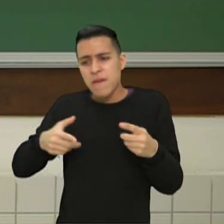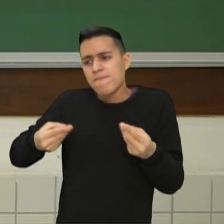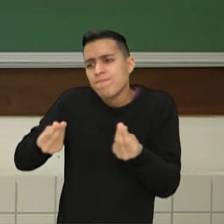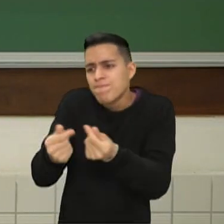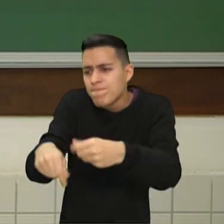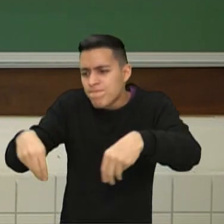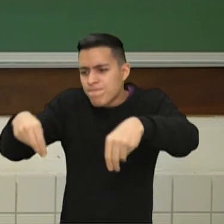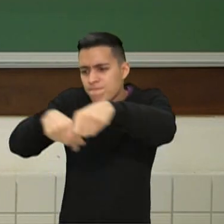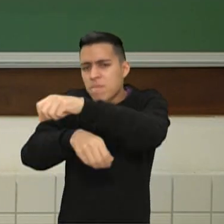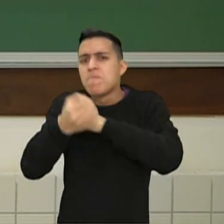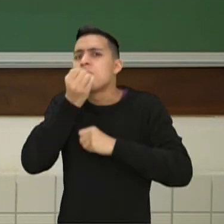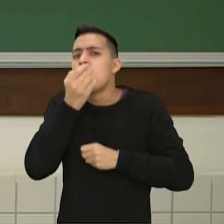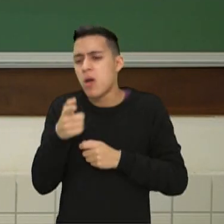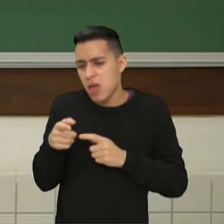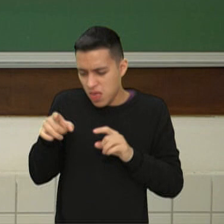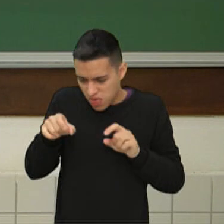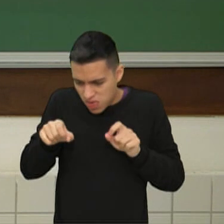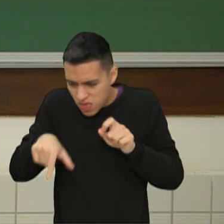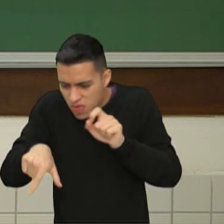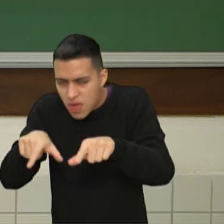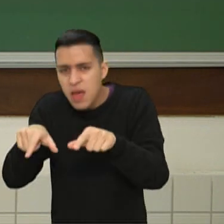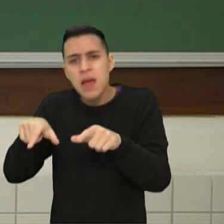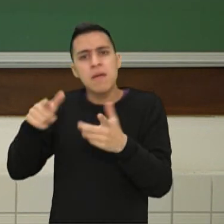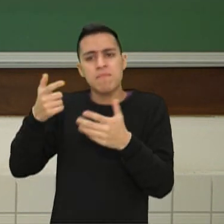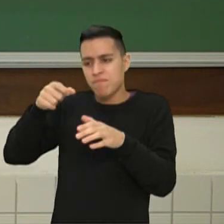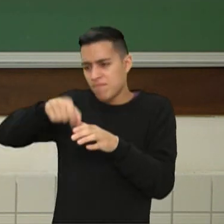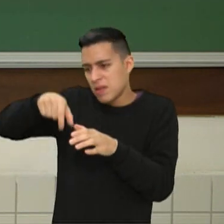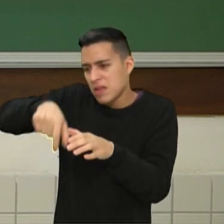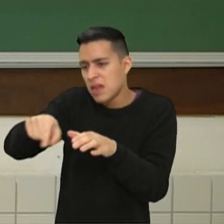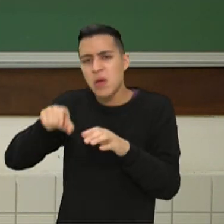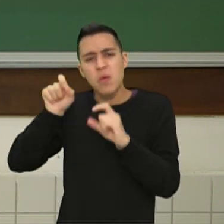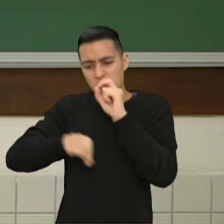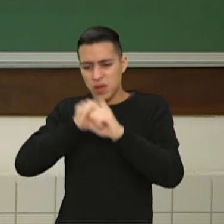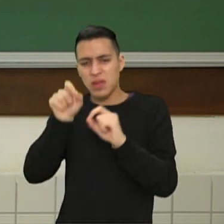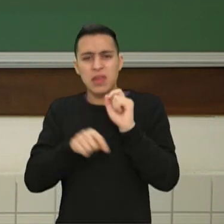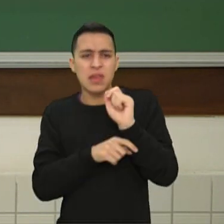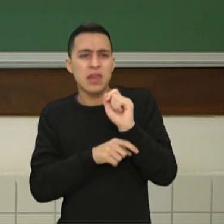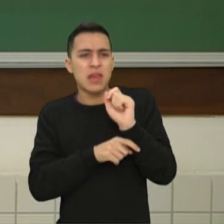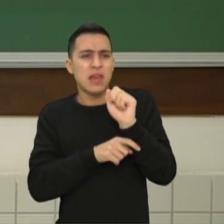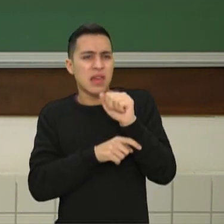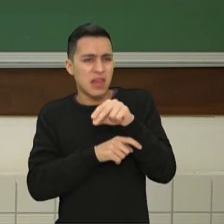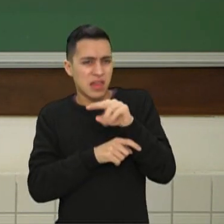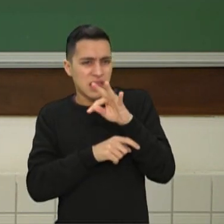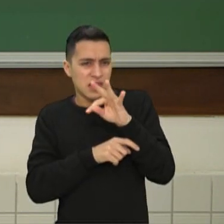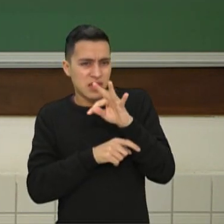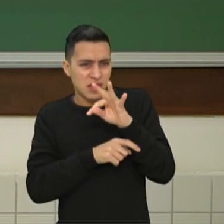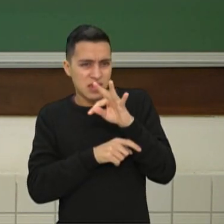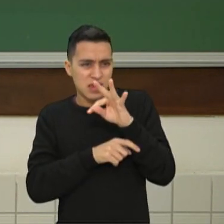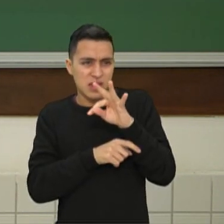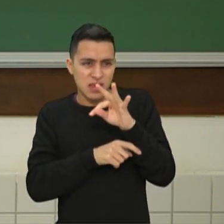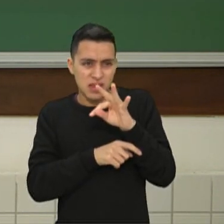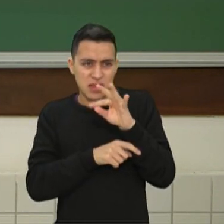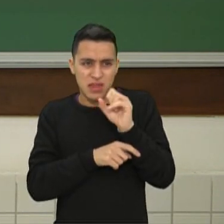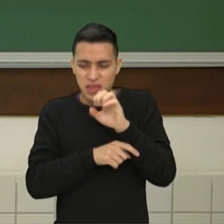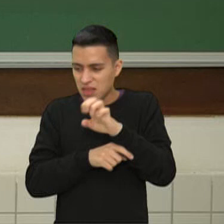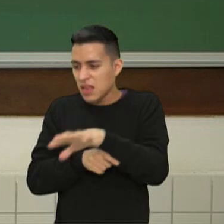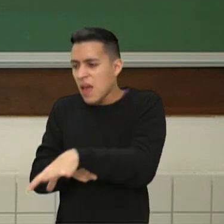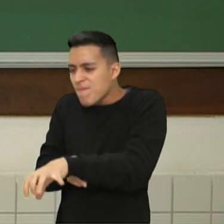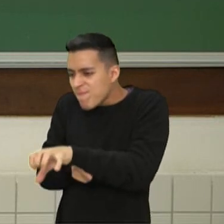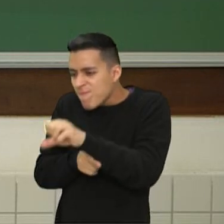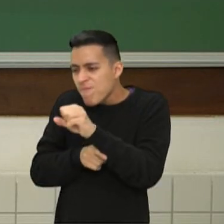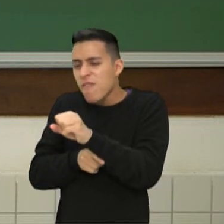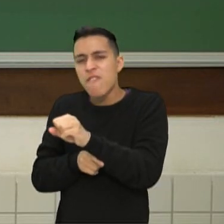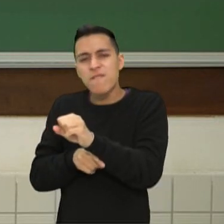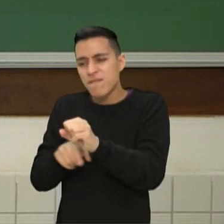uma tese. Daí você planta nessa terra uma semente. Uma semente é antítese. Por quê? Porque ela quer roubar esses nutrientes